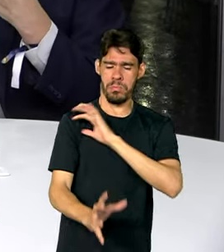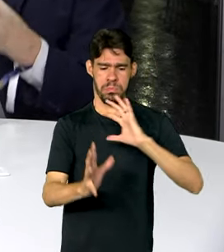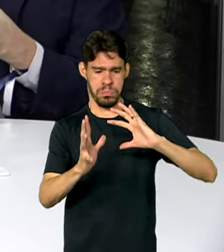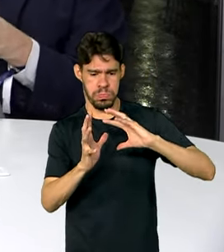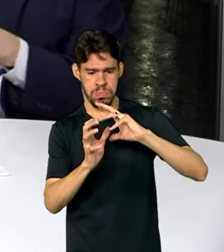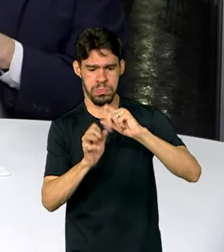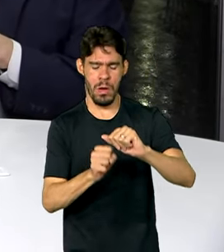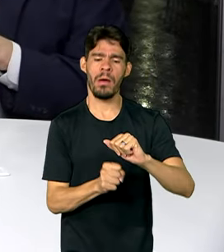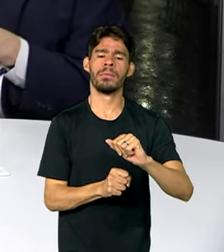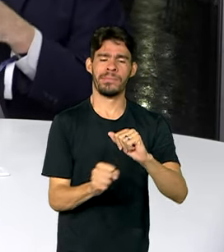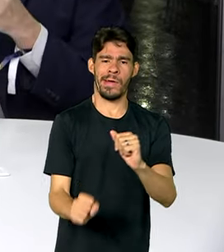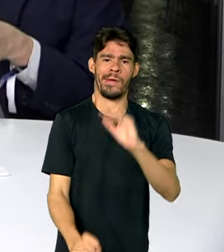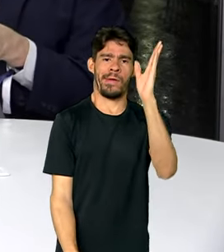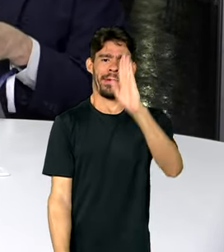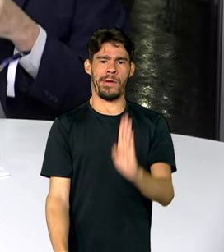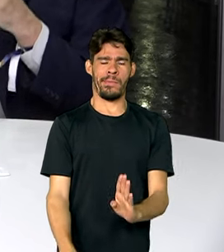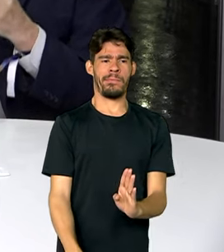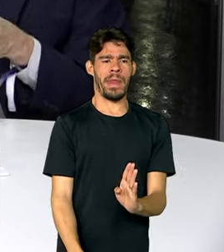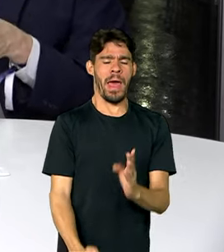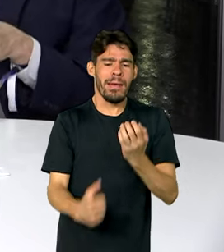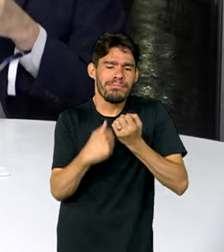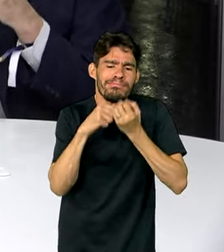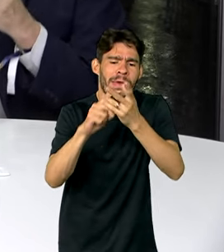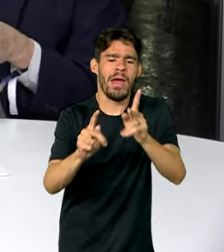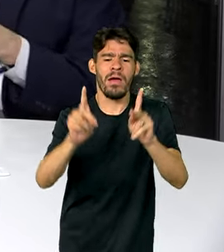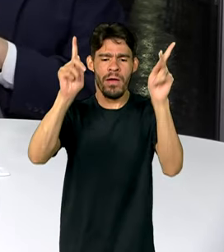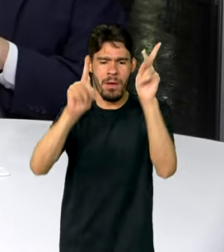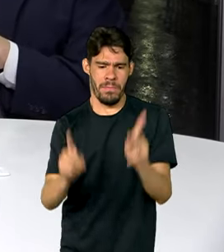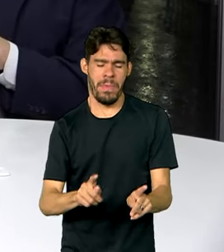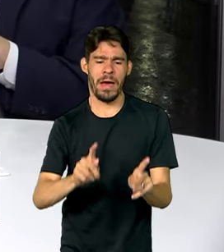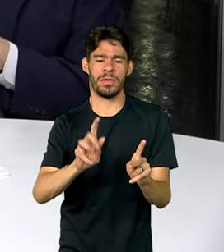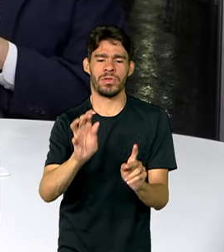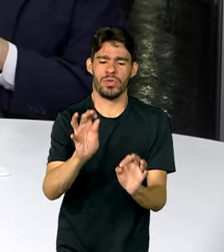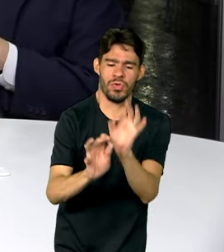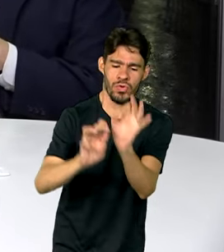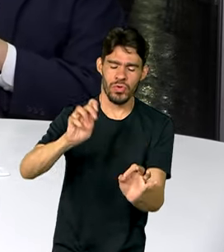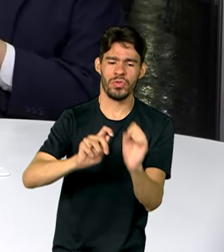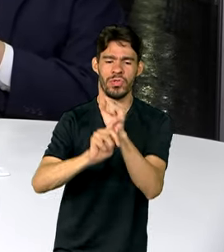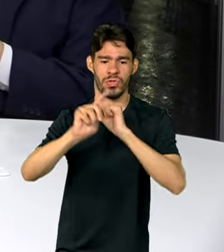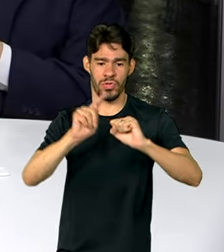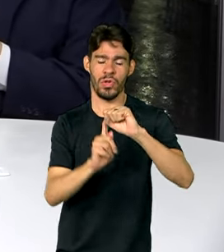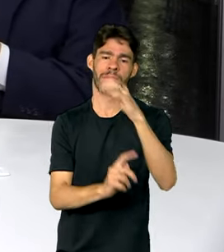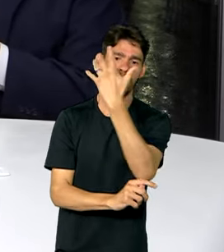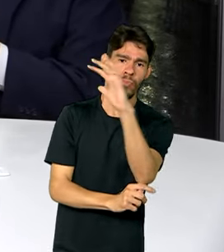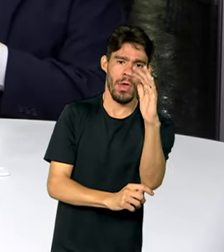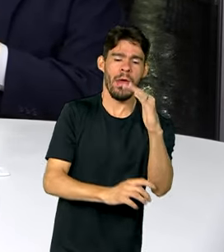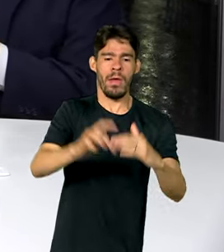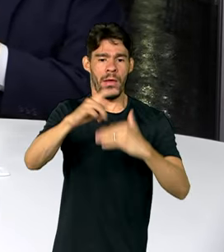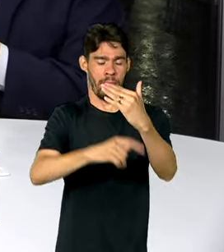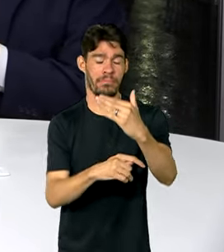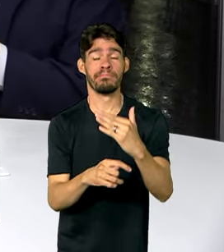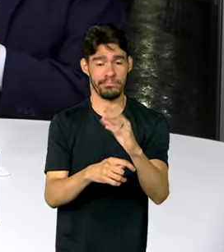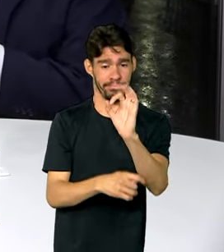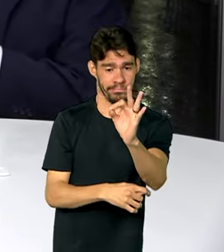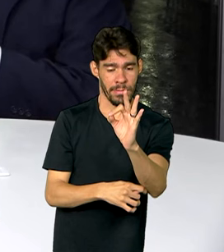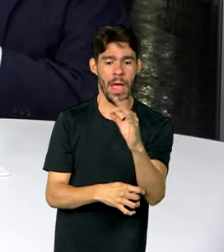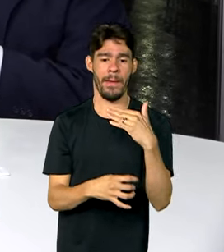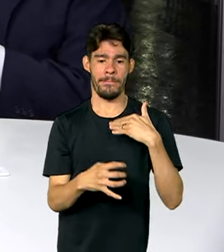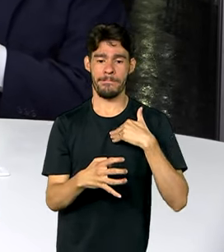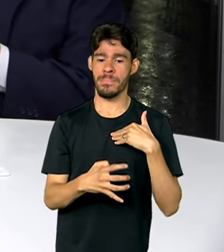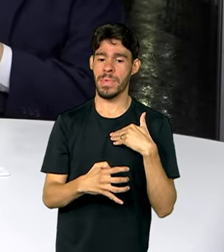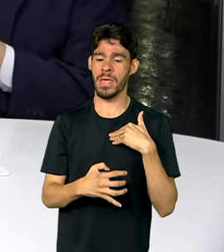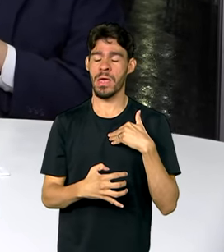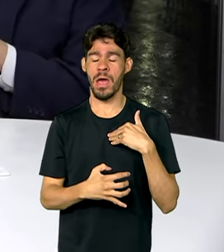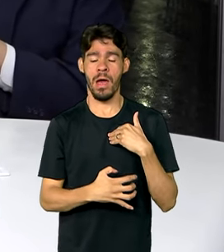o Brasil trazendo essa mensagem de paz, de justiça socioambiental e de desenvolvimento. Pois é, essa era a minha última pergunta, a gente só tem mais um